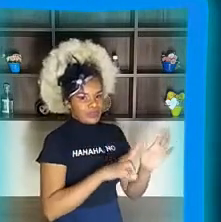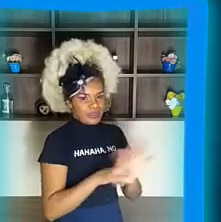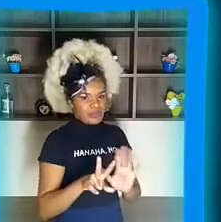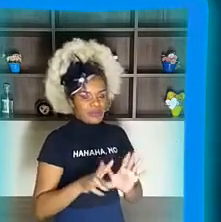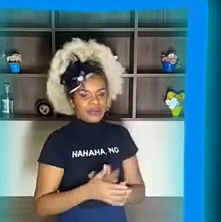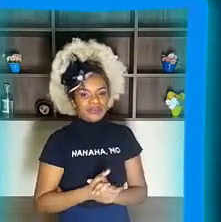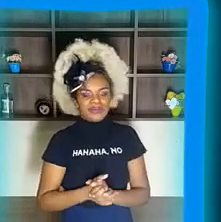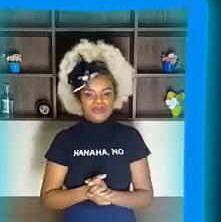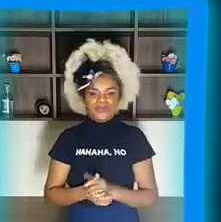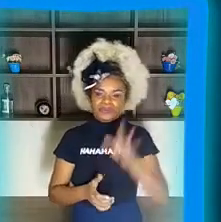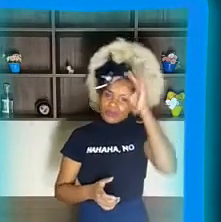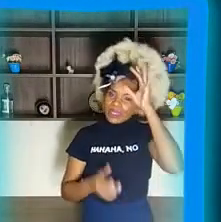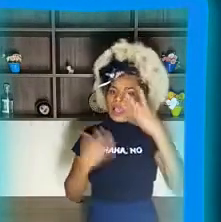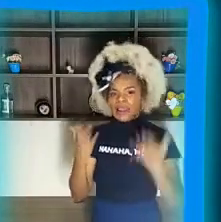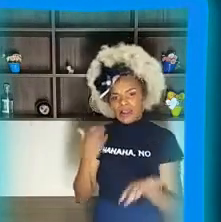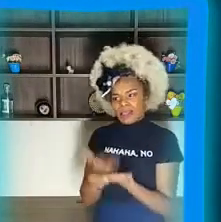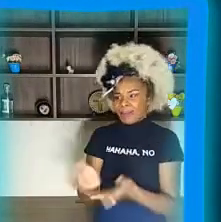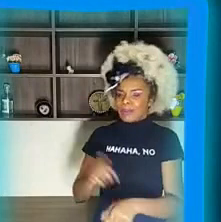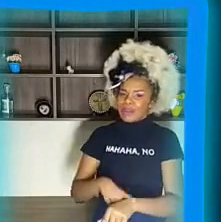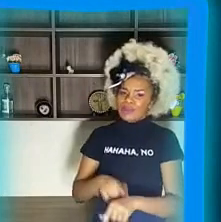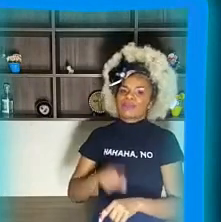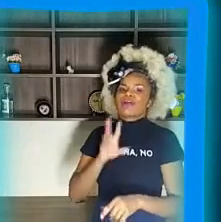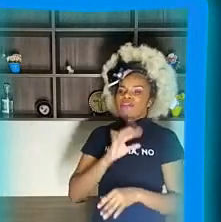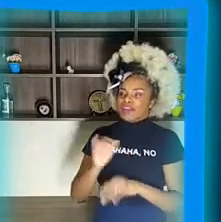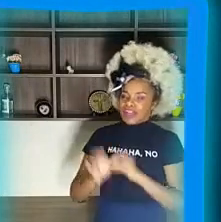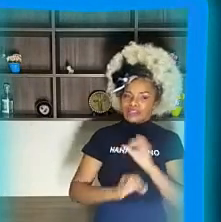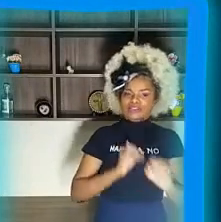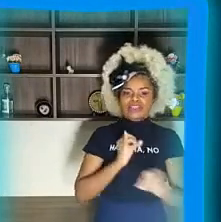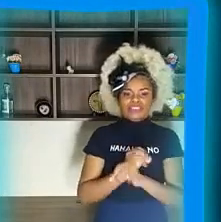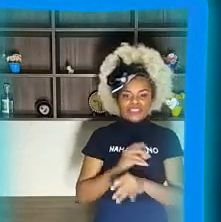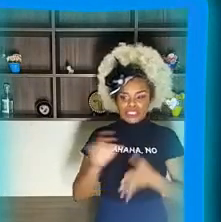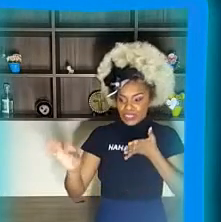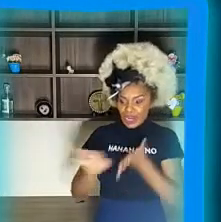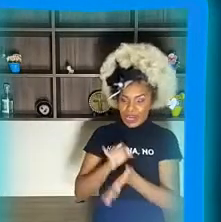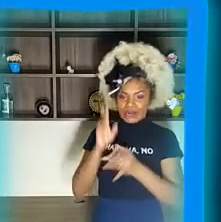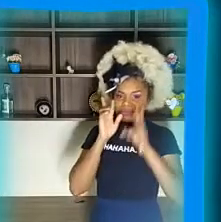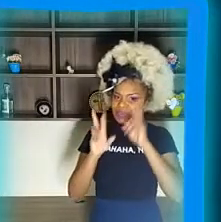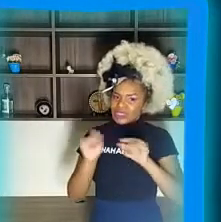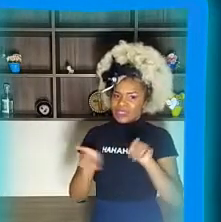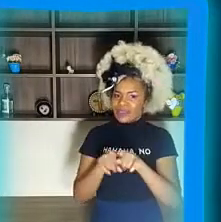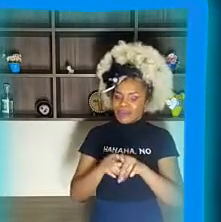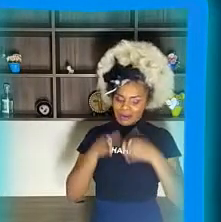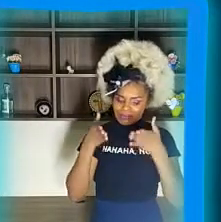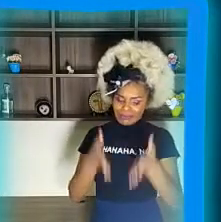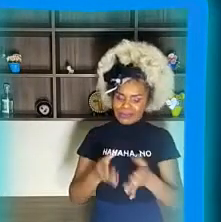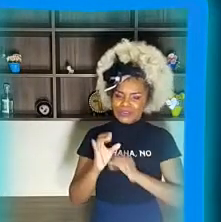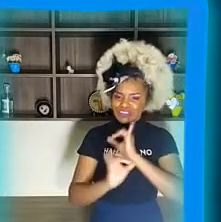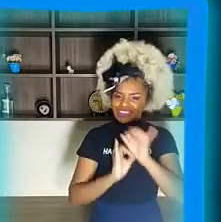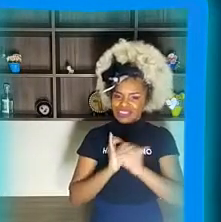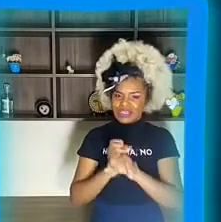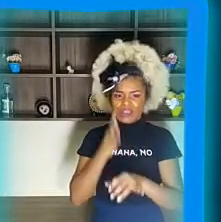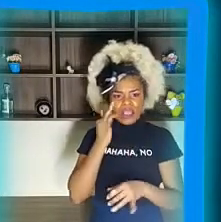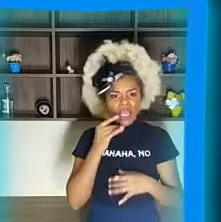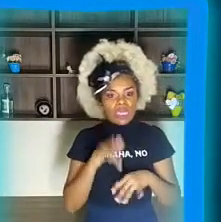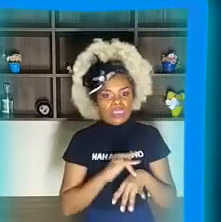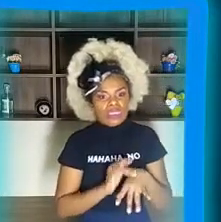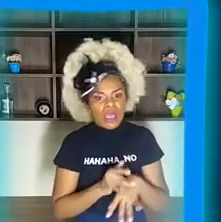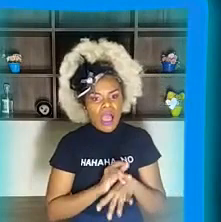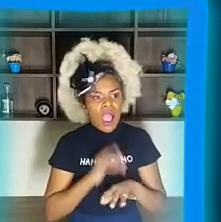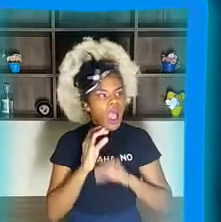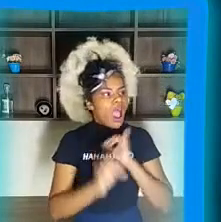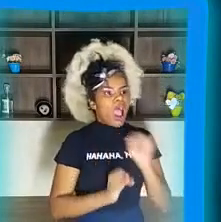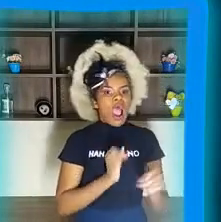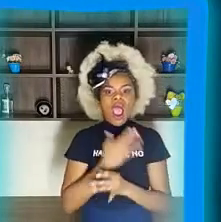Workshop de dança começa semana que vem. Aí, gente, perdi, não perde tempo, não. Vai lá no site dele já para se informar e se inscrever. Você é de dança online?